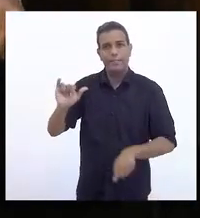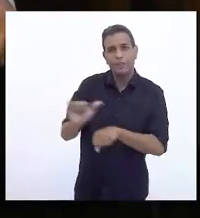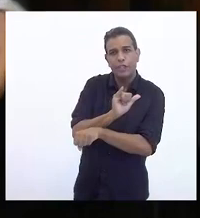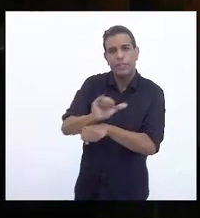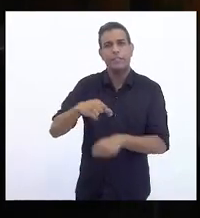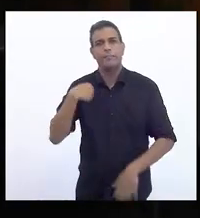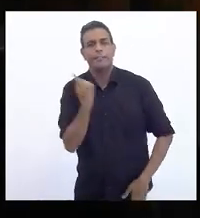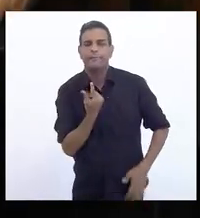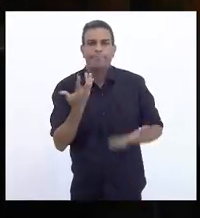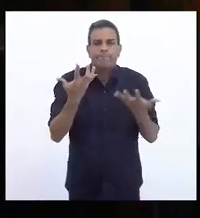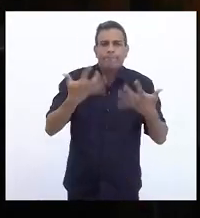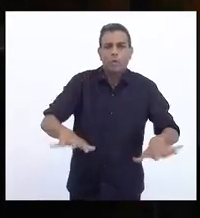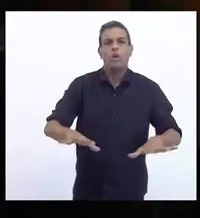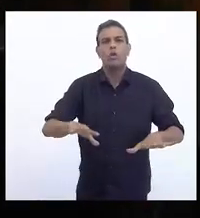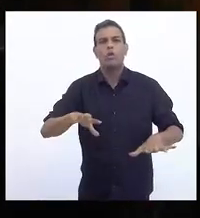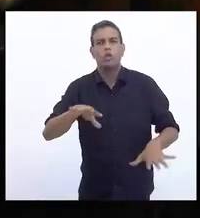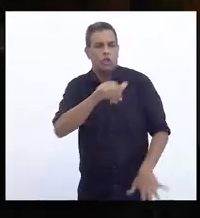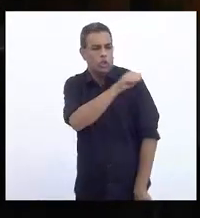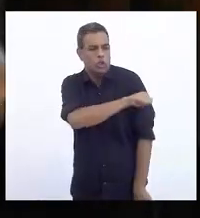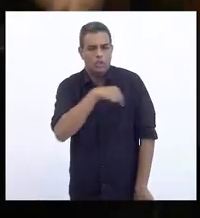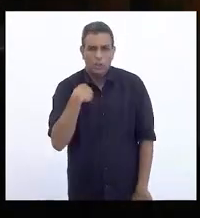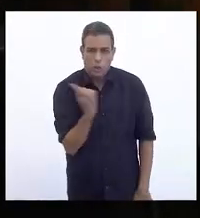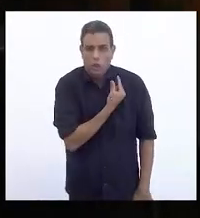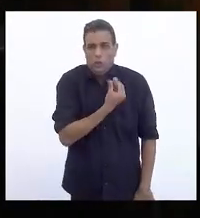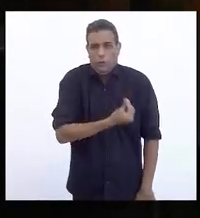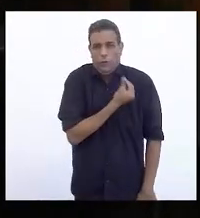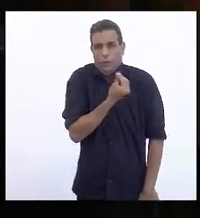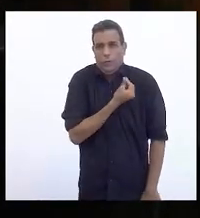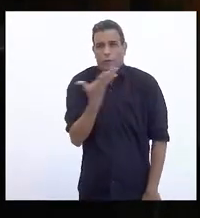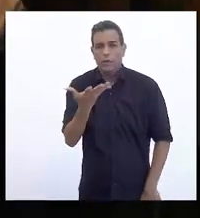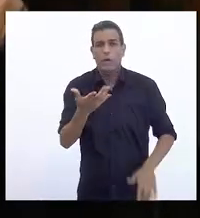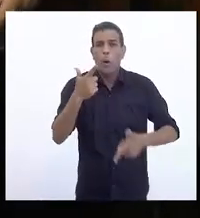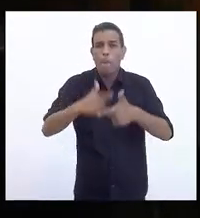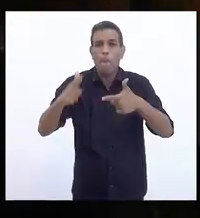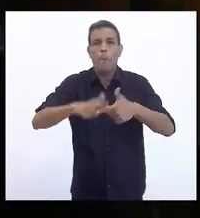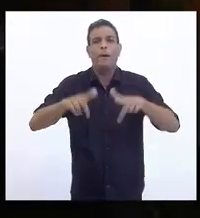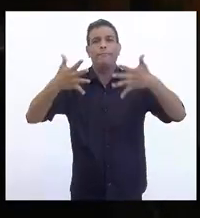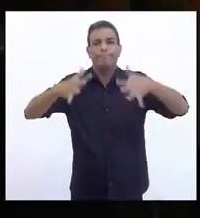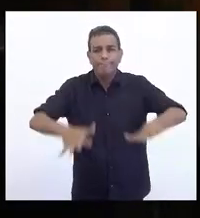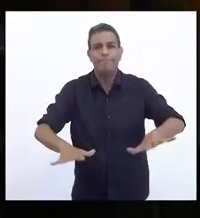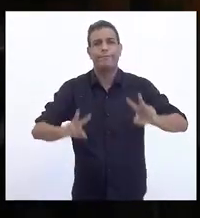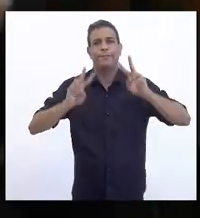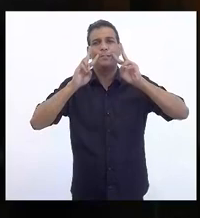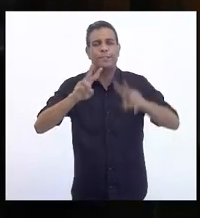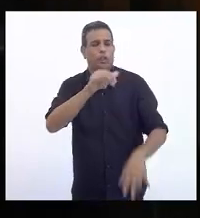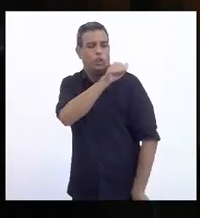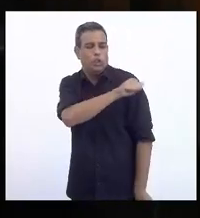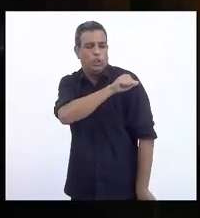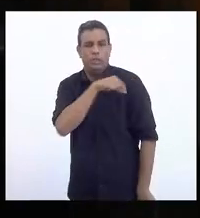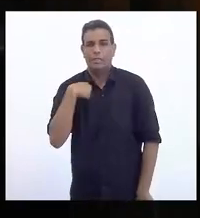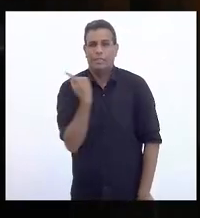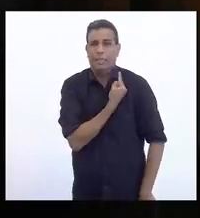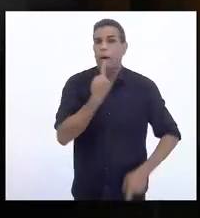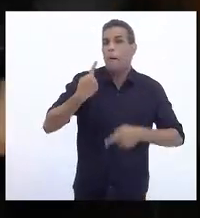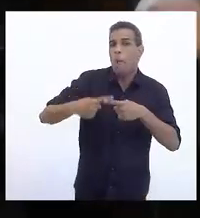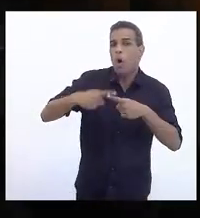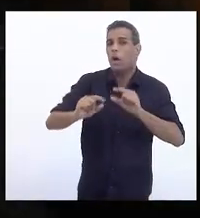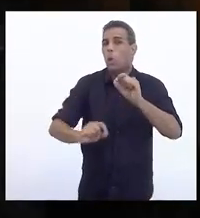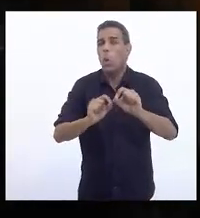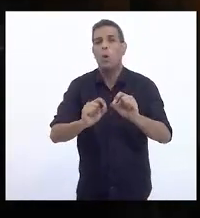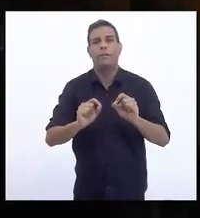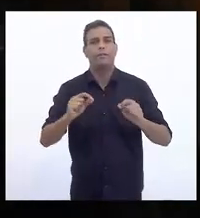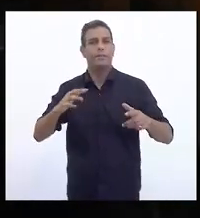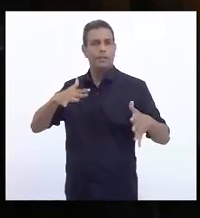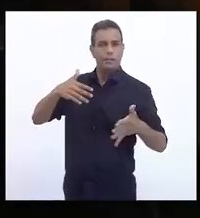vergonha. Isso é uma vergonha para o Estado do Rio de Janeiro. Isso é uma capitulação do Estado do Rio de Janeiro. Sabe por quê? Porque